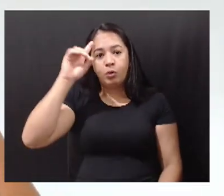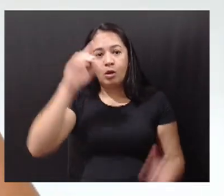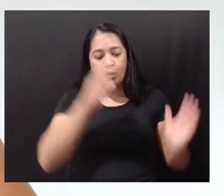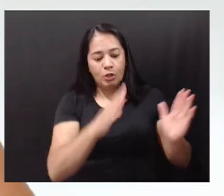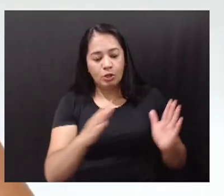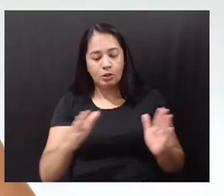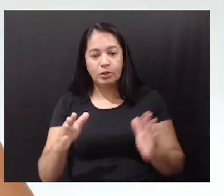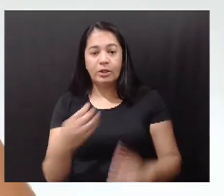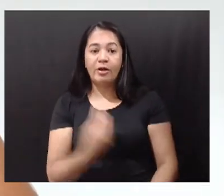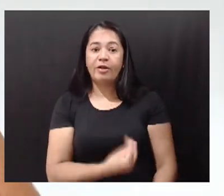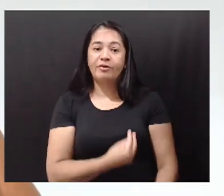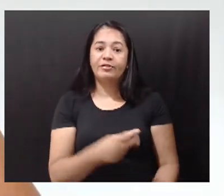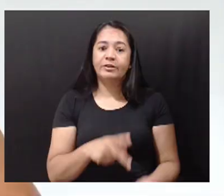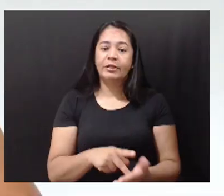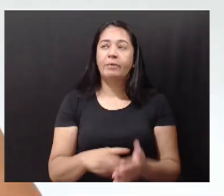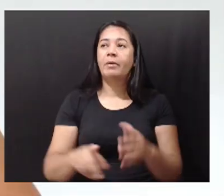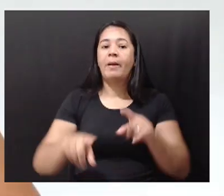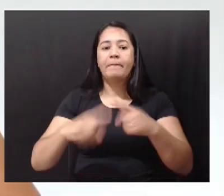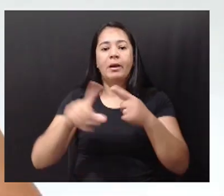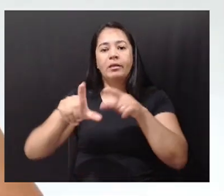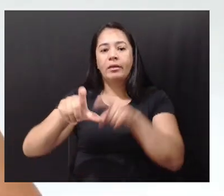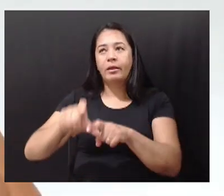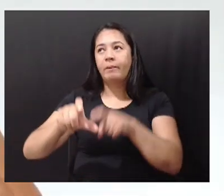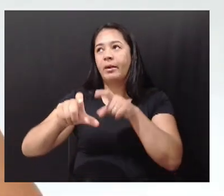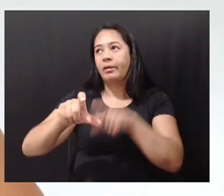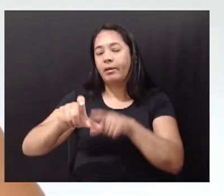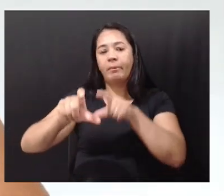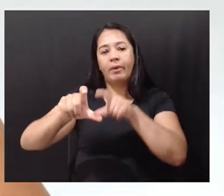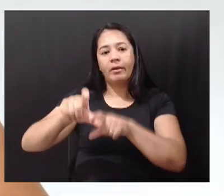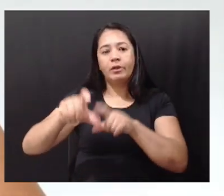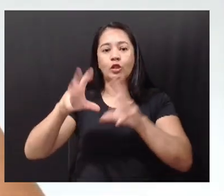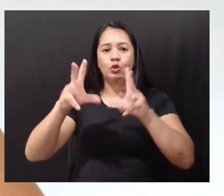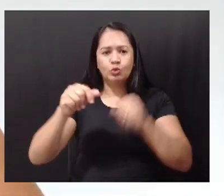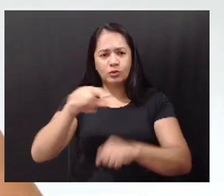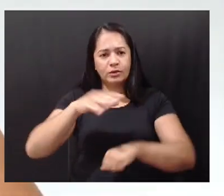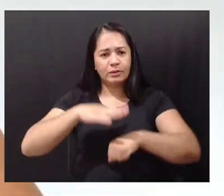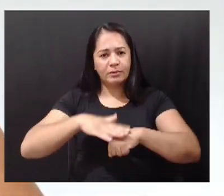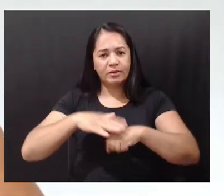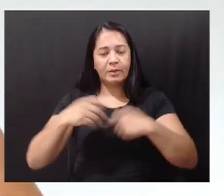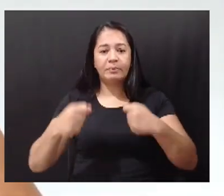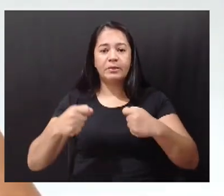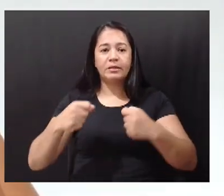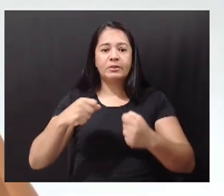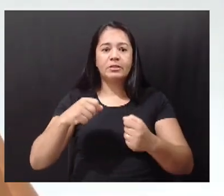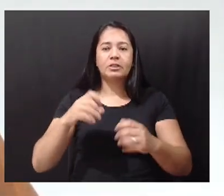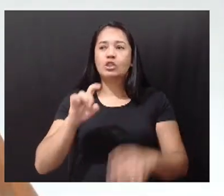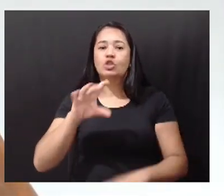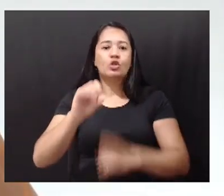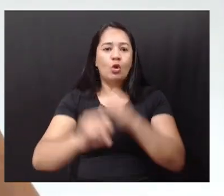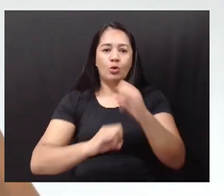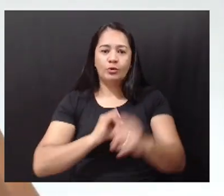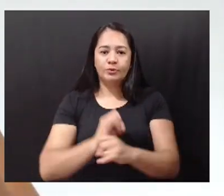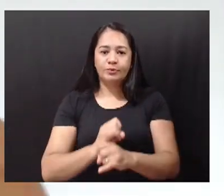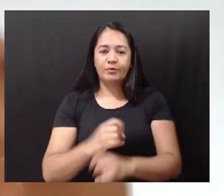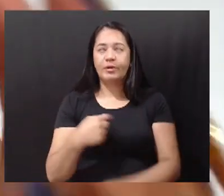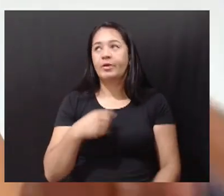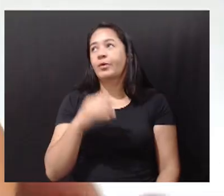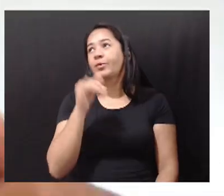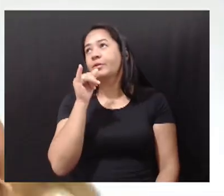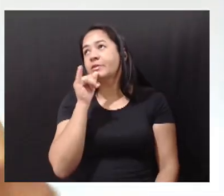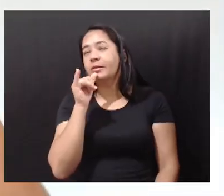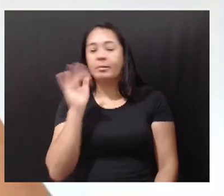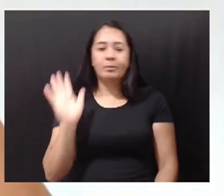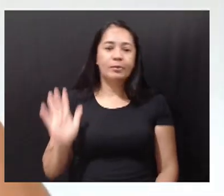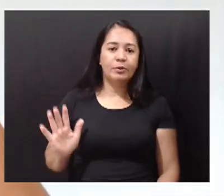nessa dependência de que tudo que você precisa executar tem que ser de forma virtual. Então, eu deixo de de sair